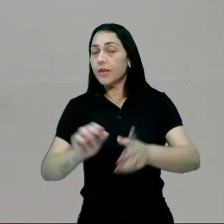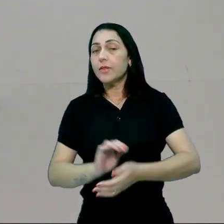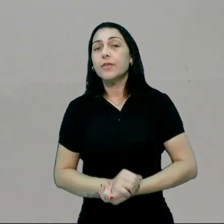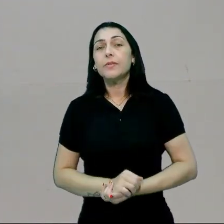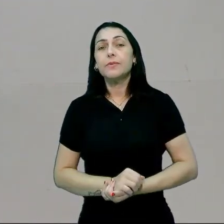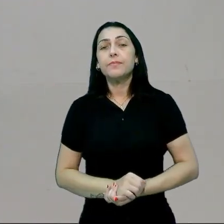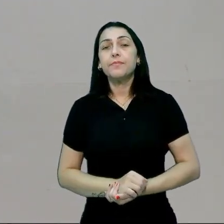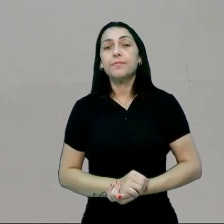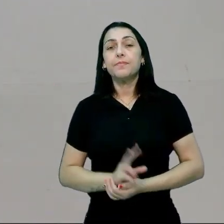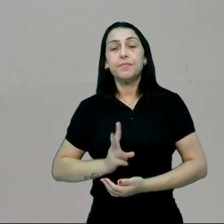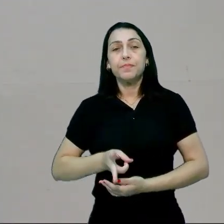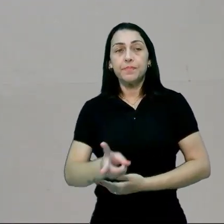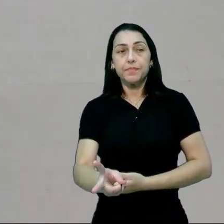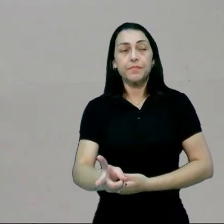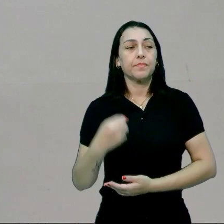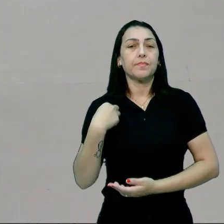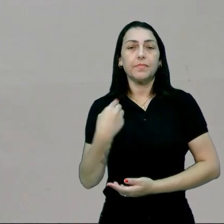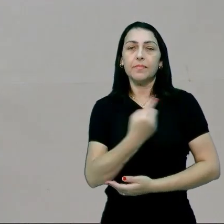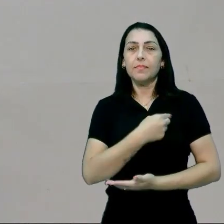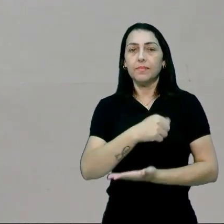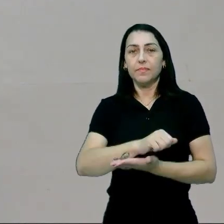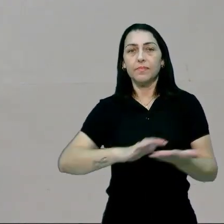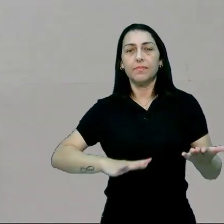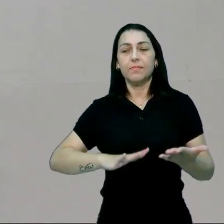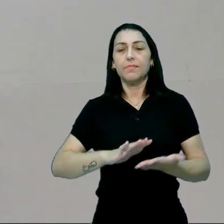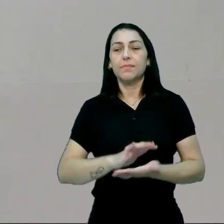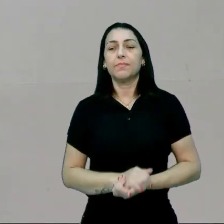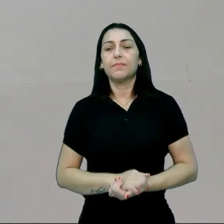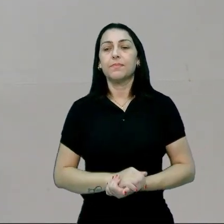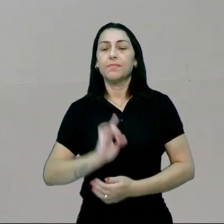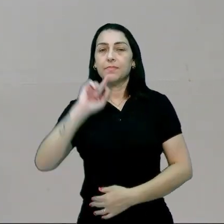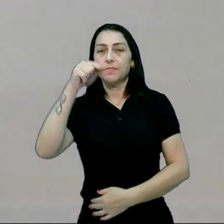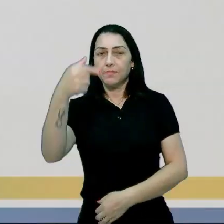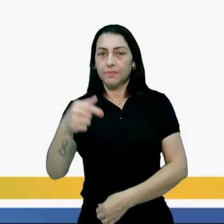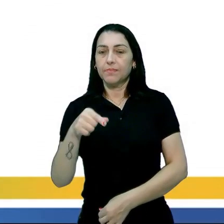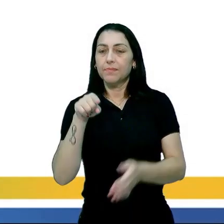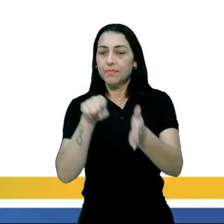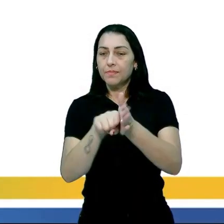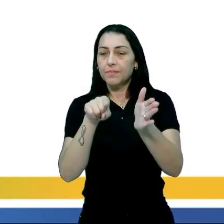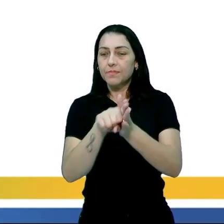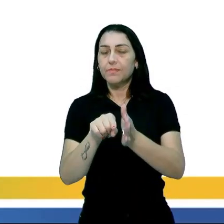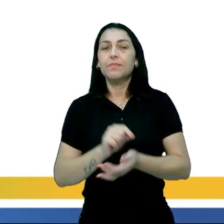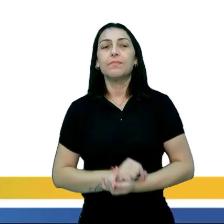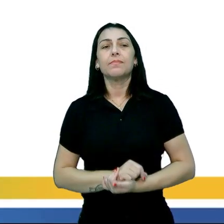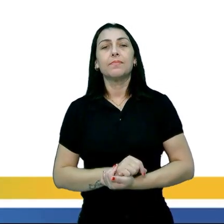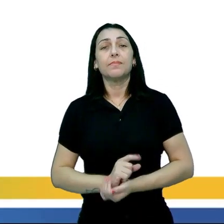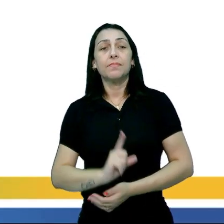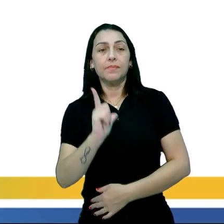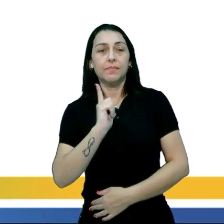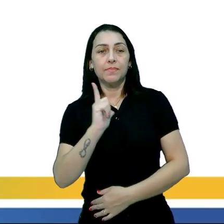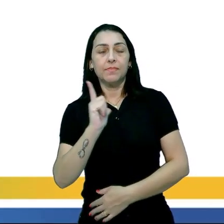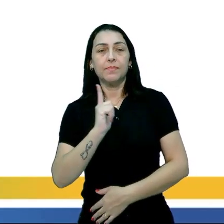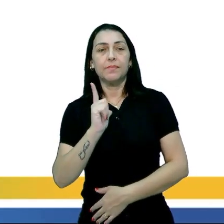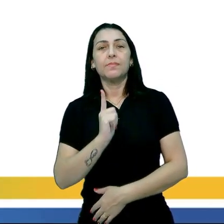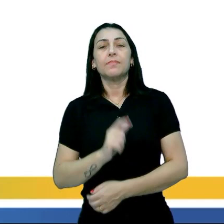diferentes. Dando sequência ao nosso exercitando, vamos para mais uma questão? Nós temos